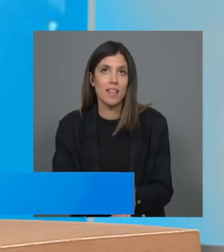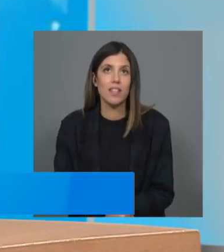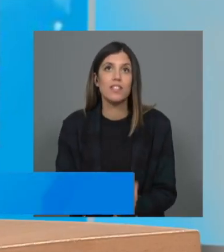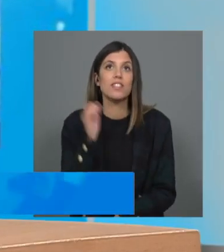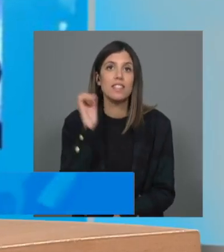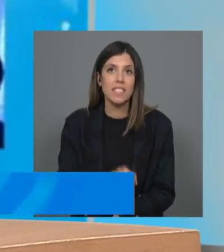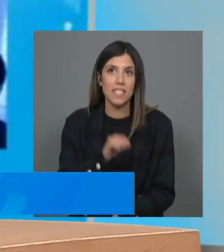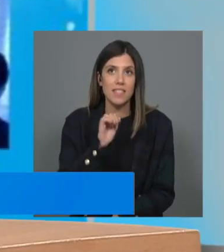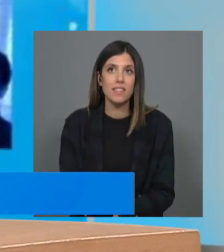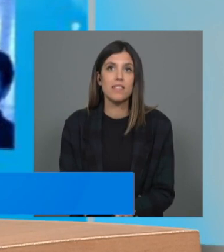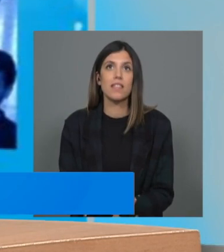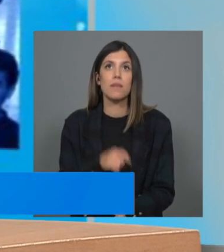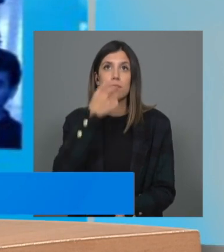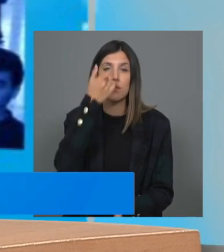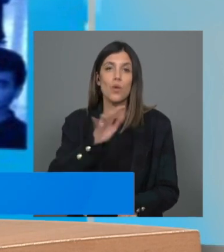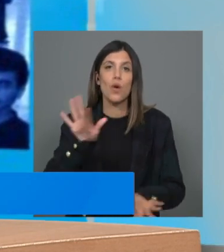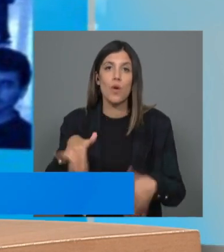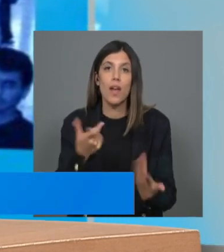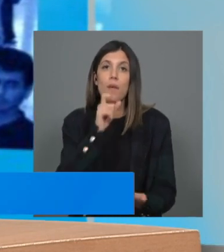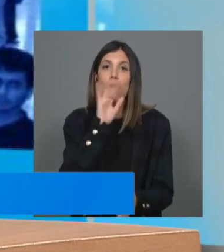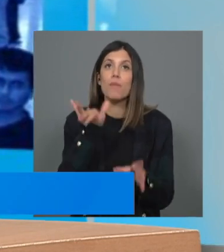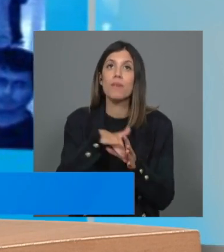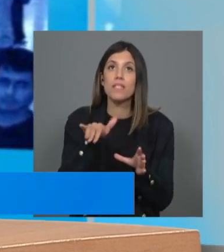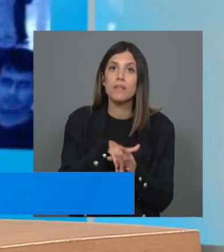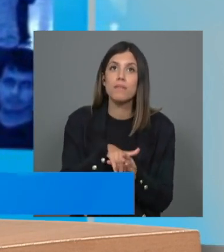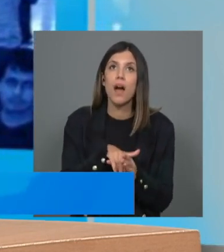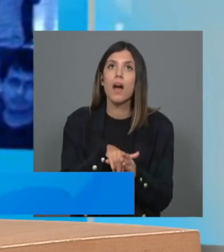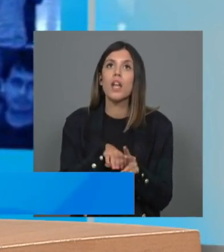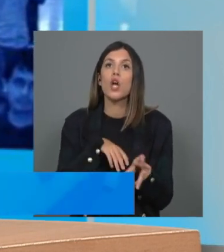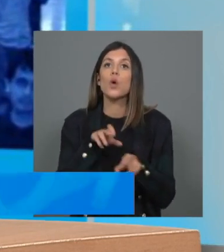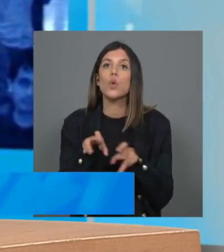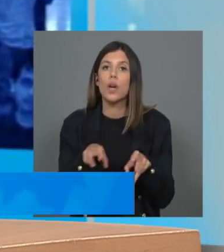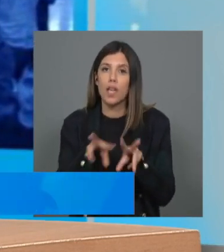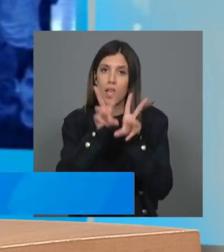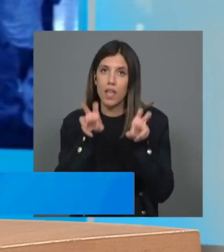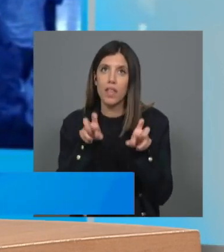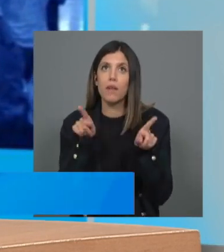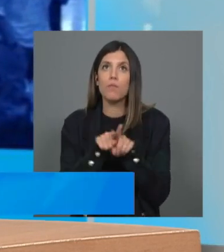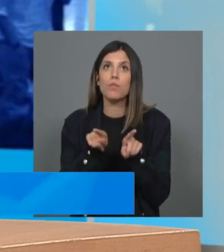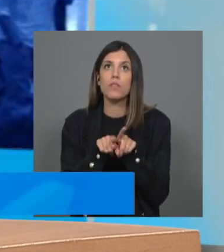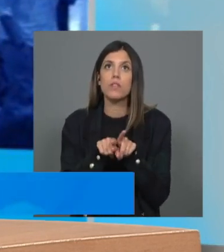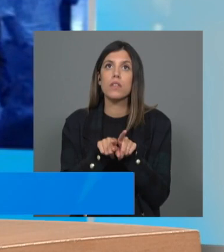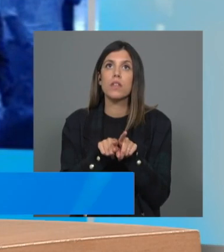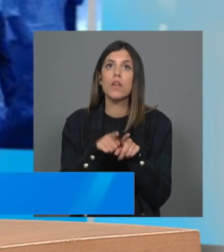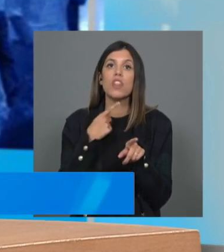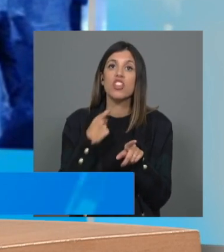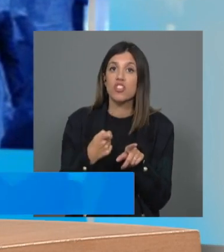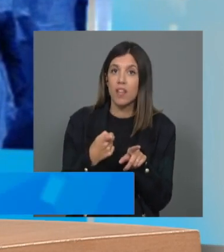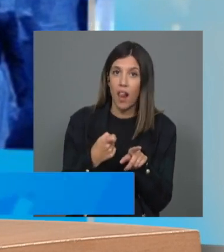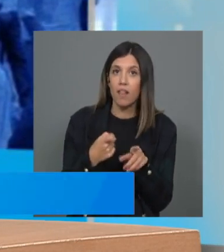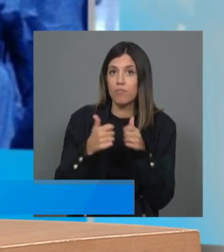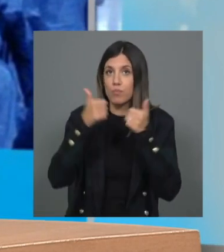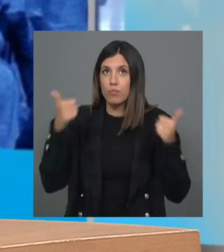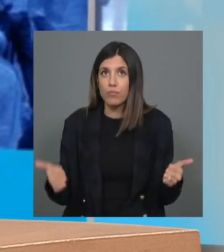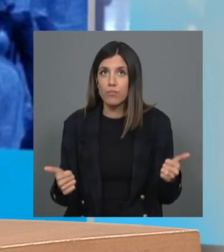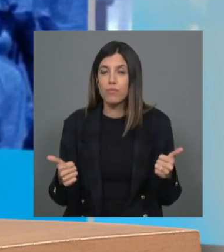resposta a esta pergunta é qualquer um pode participar nesta corrida. É a grande vantagem de ser digital e de ser global. É, portanto, um desafio para todos, tal como as jornadas o